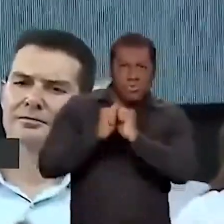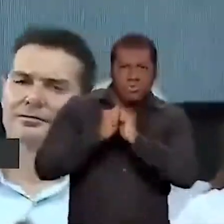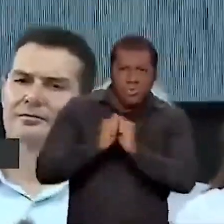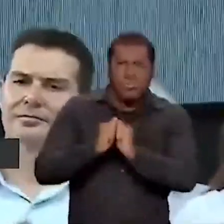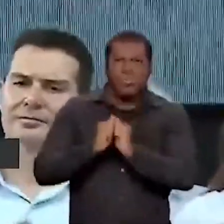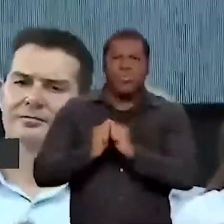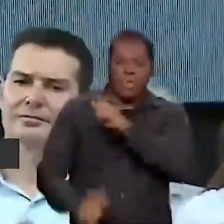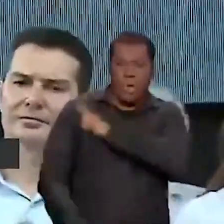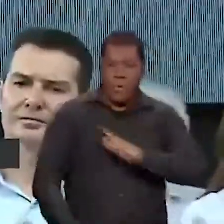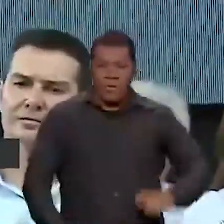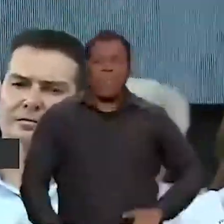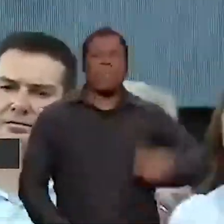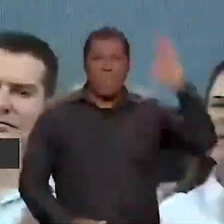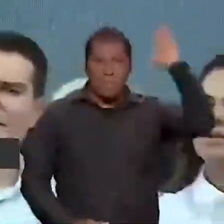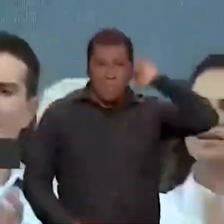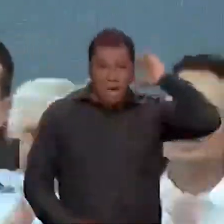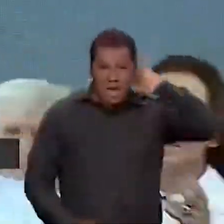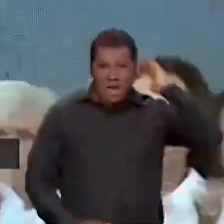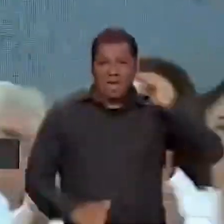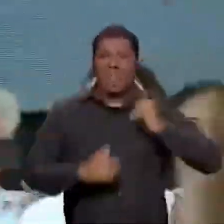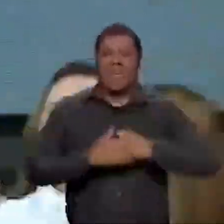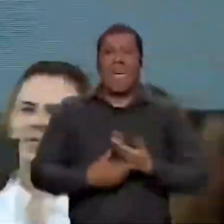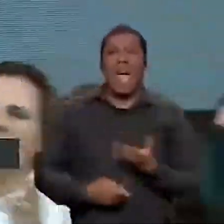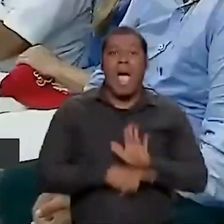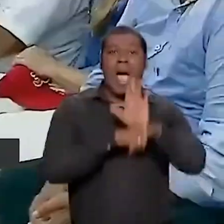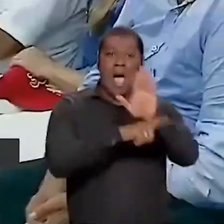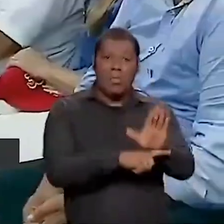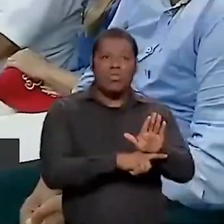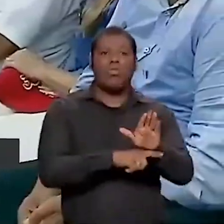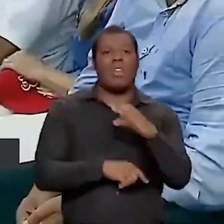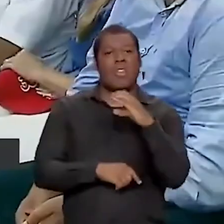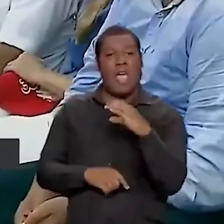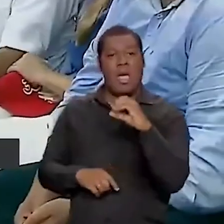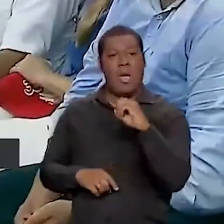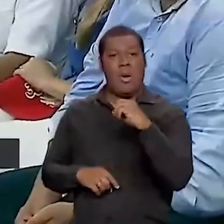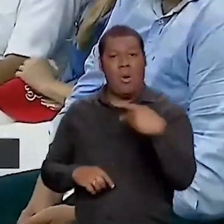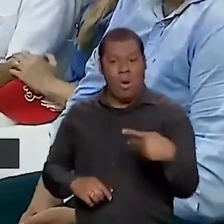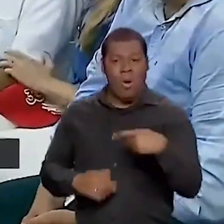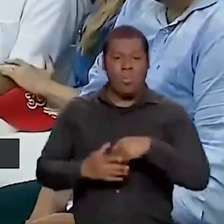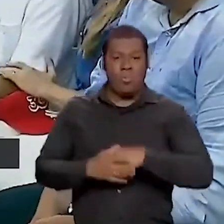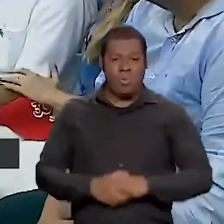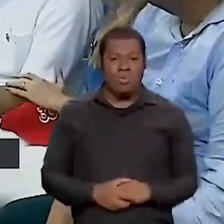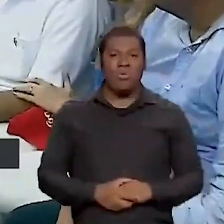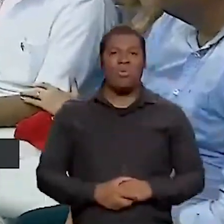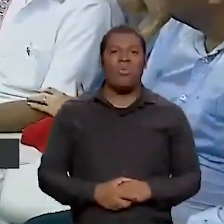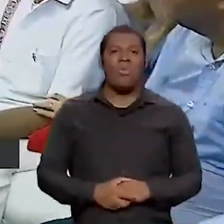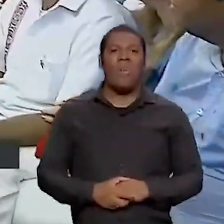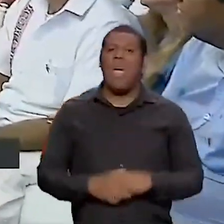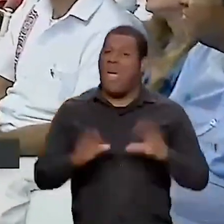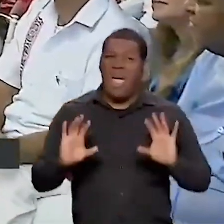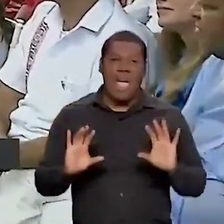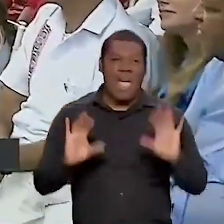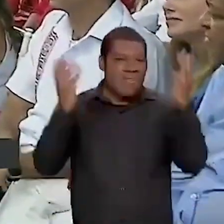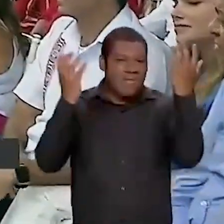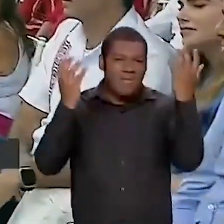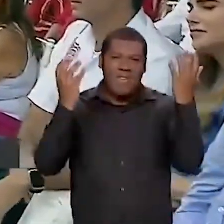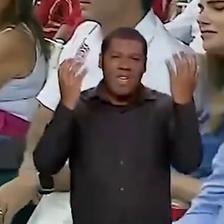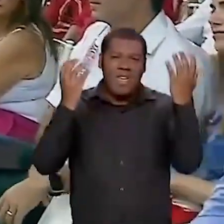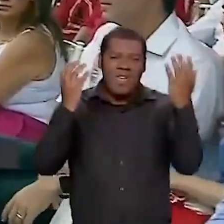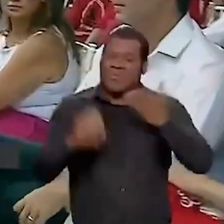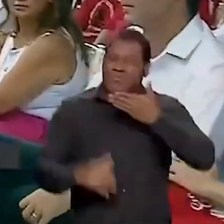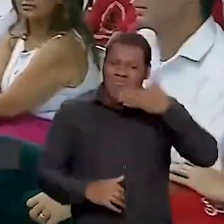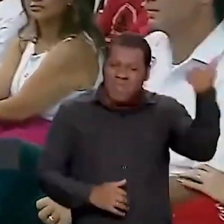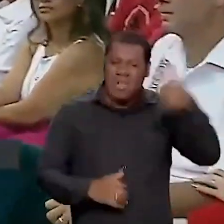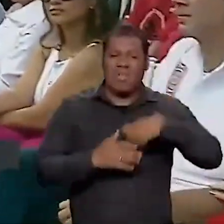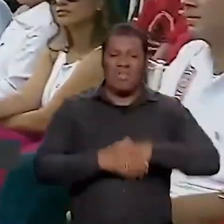Pará para que a gente possa fazer com que essa COP seja a melhor COP já realizada. E que